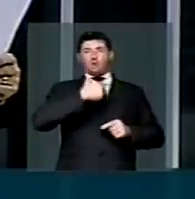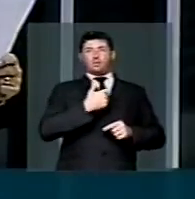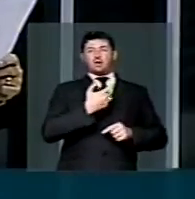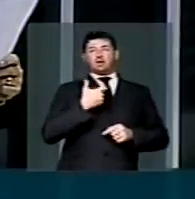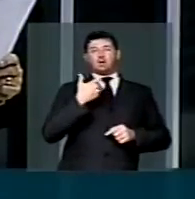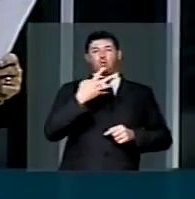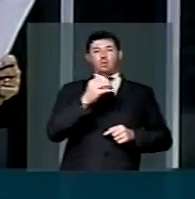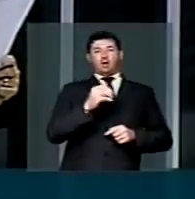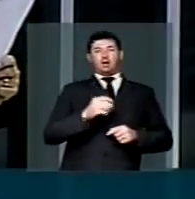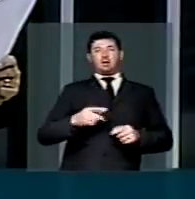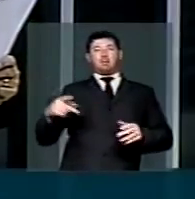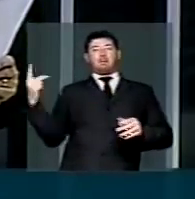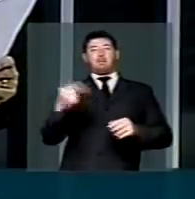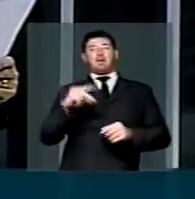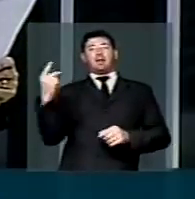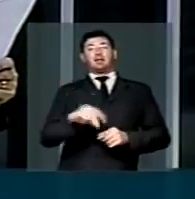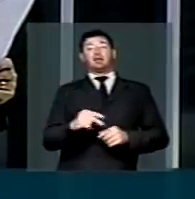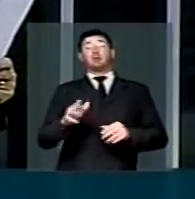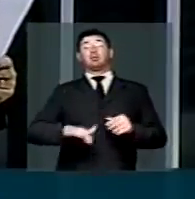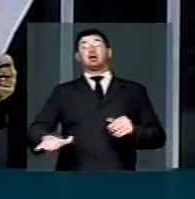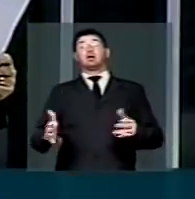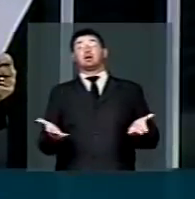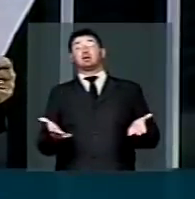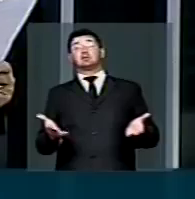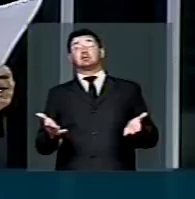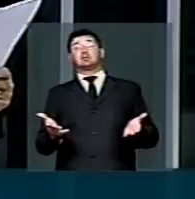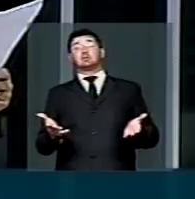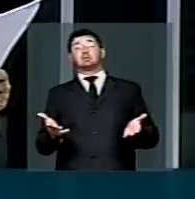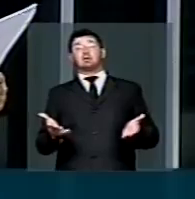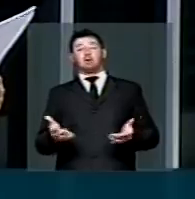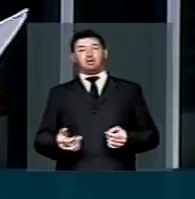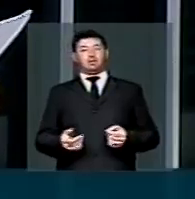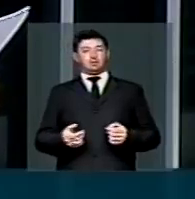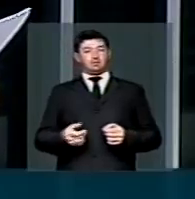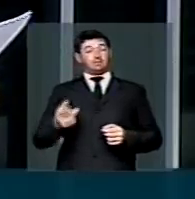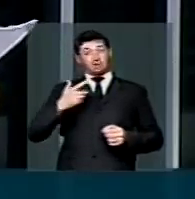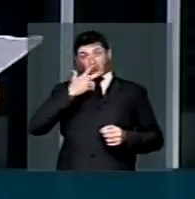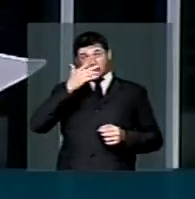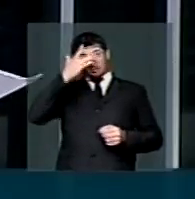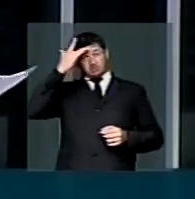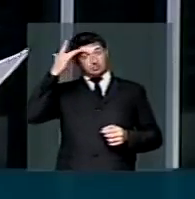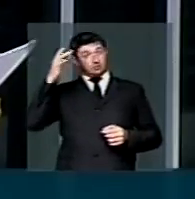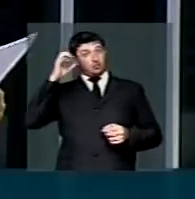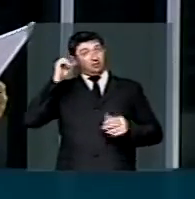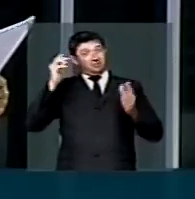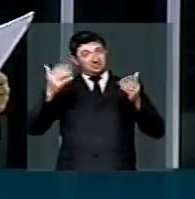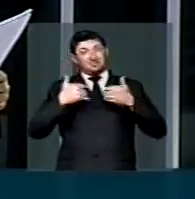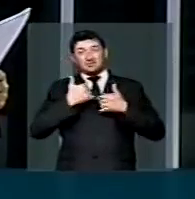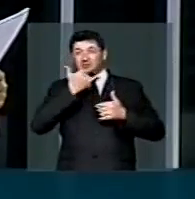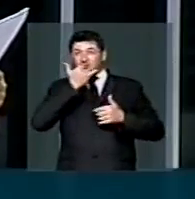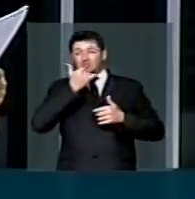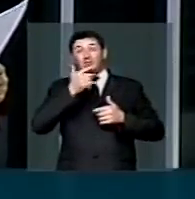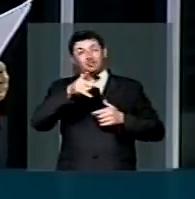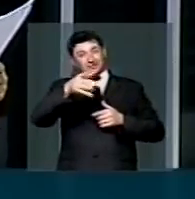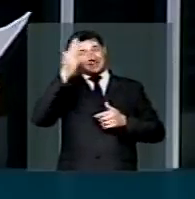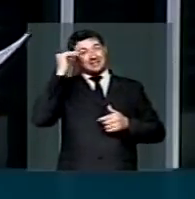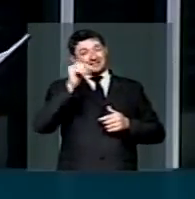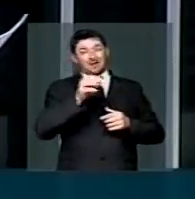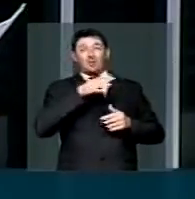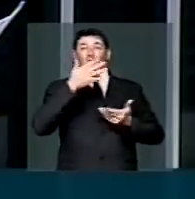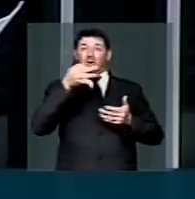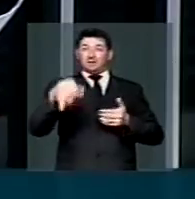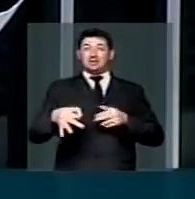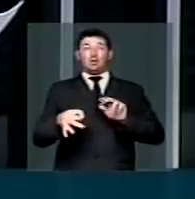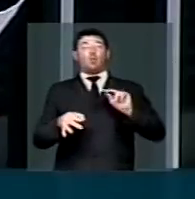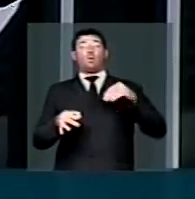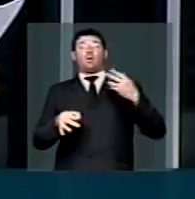40 anos bater hoje numa criança? Acho que todos que me ouvem podem tirar suas conclusões. Aproveito